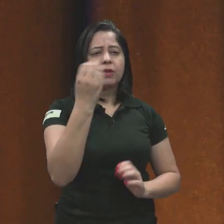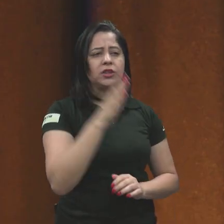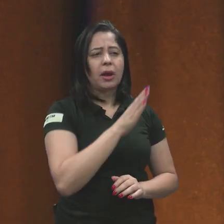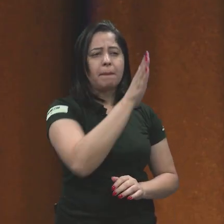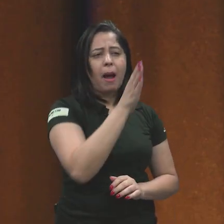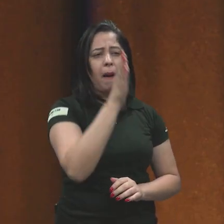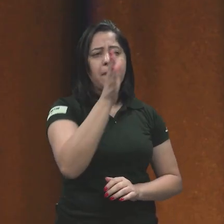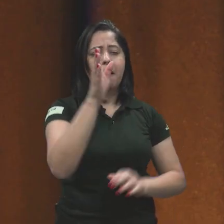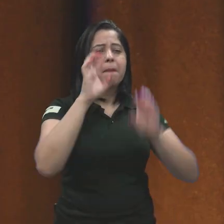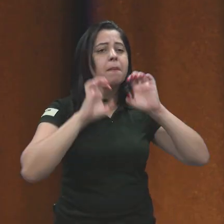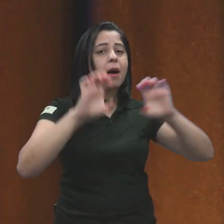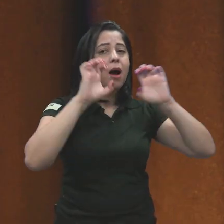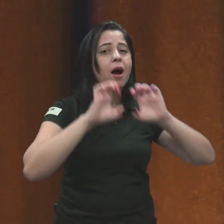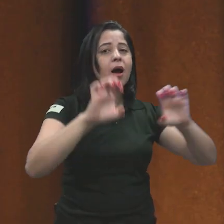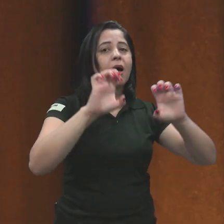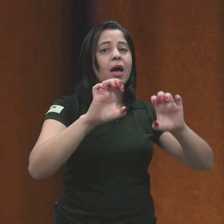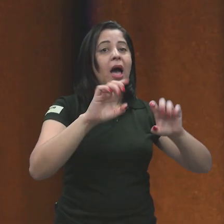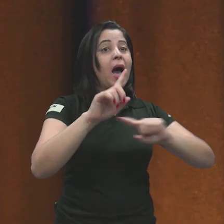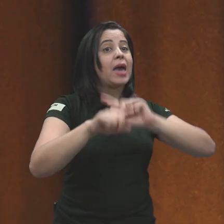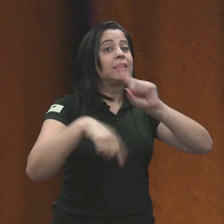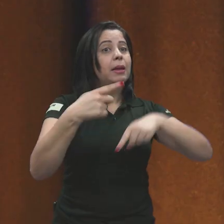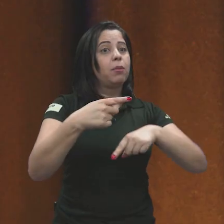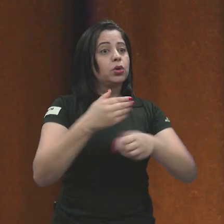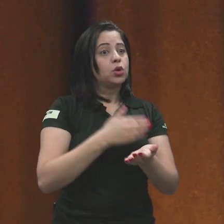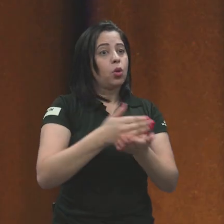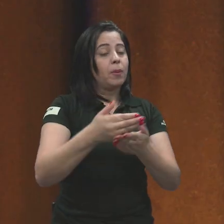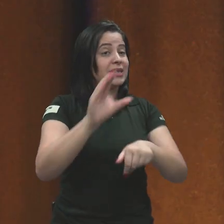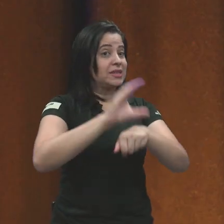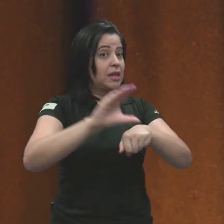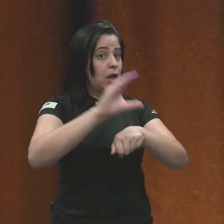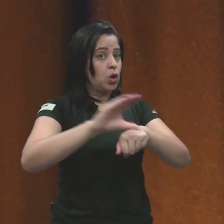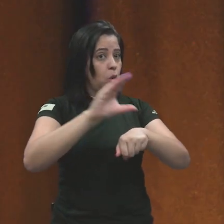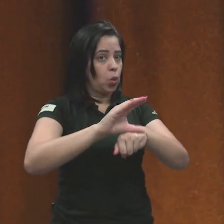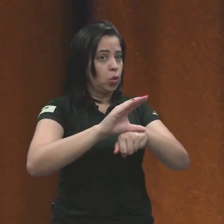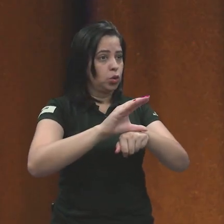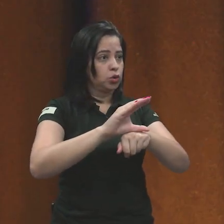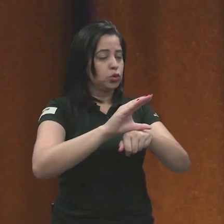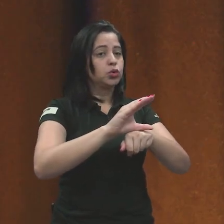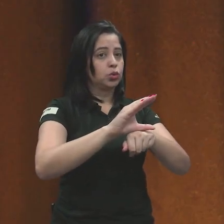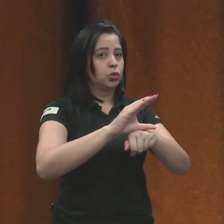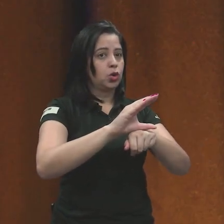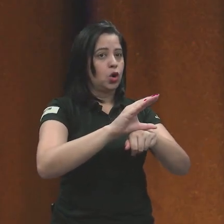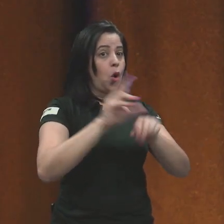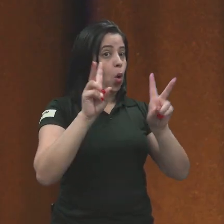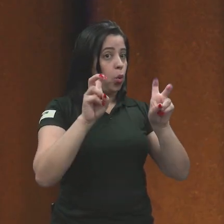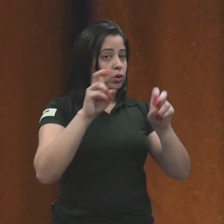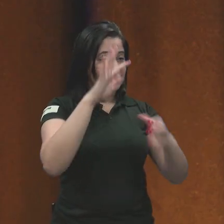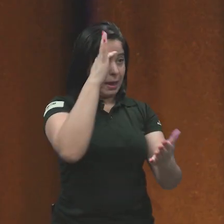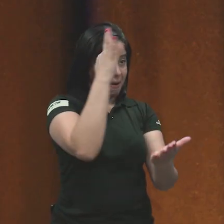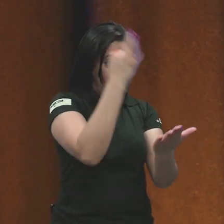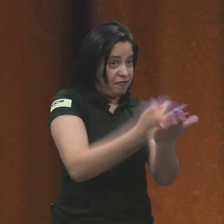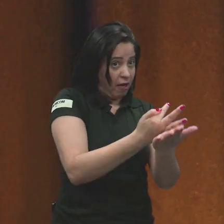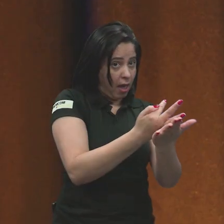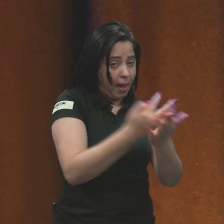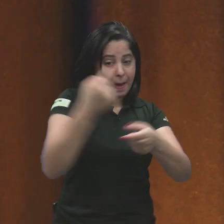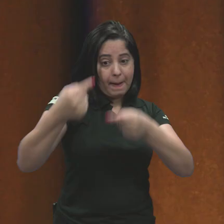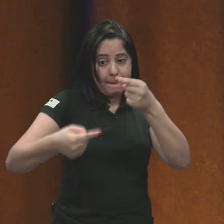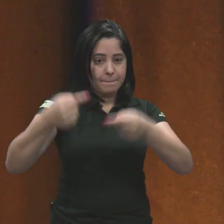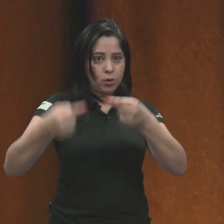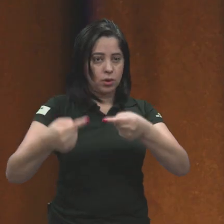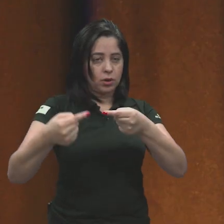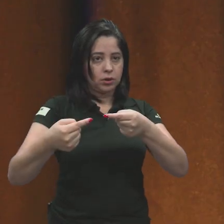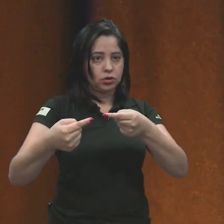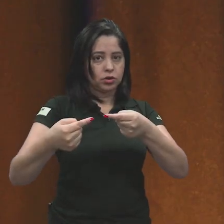E foi até então que eu comecei a fazer o curso de Fé e Política da Diocese de São José. Foi aí então que brota no meu